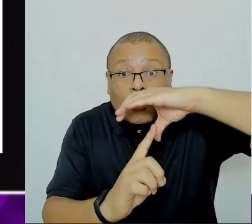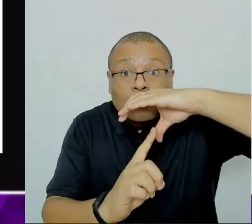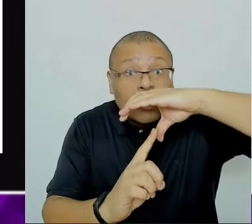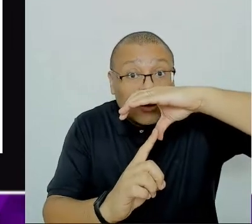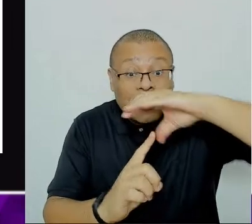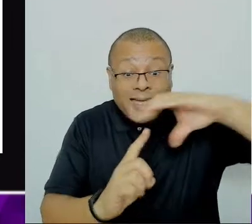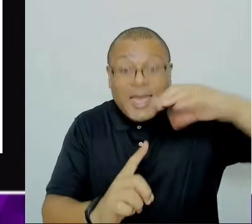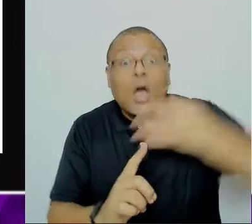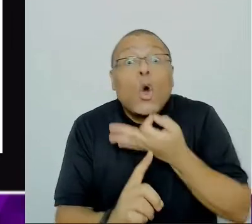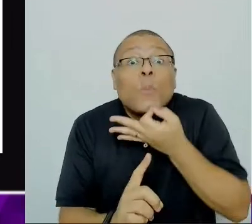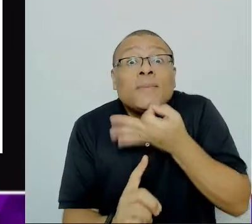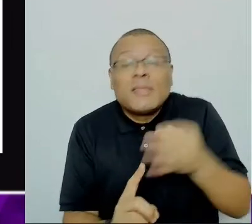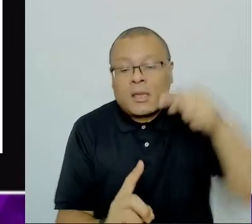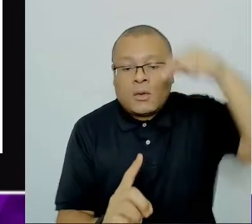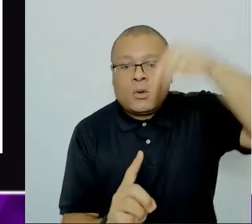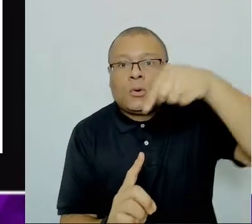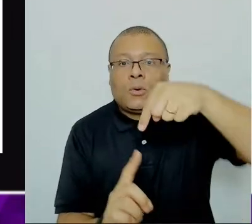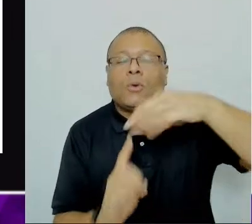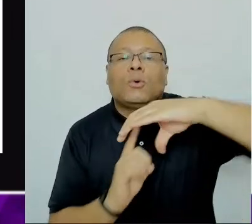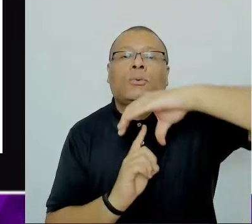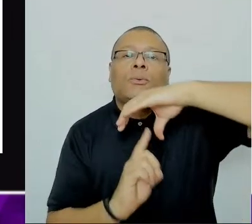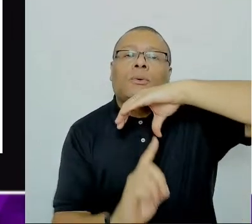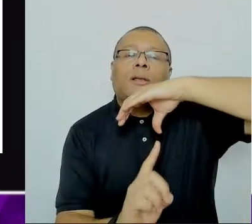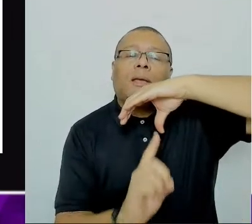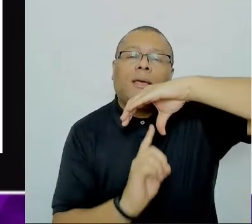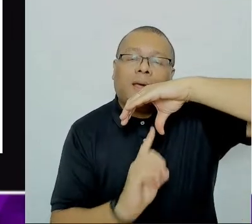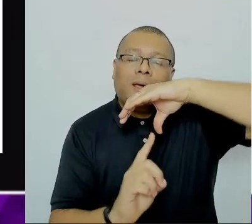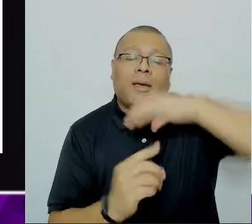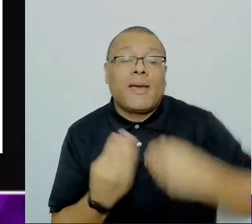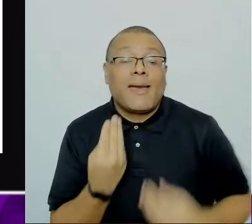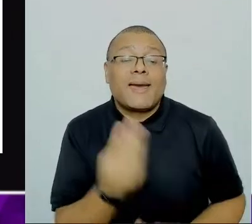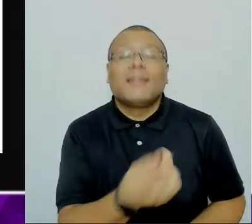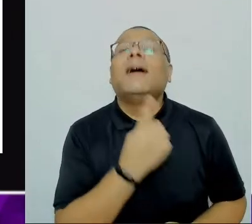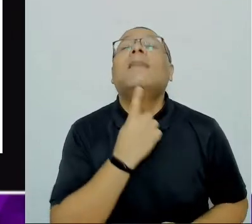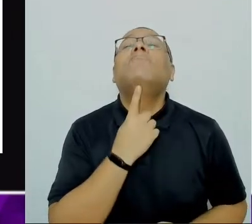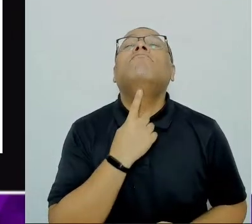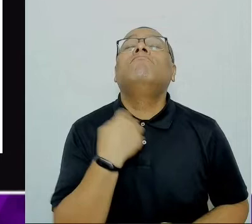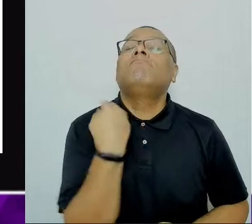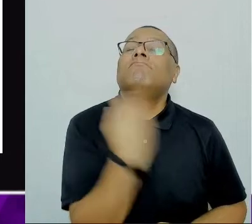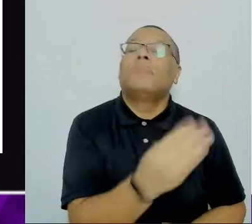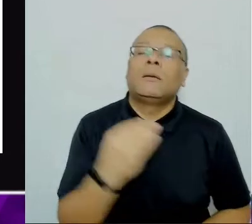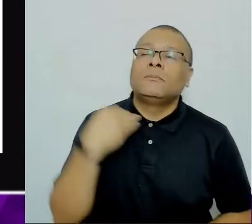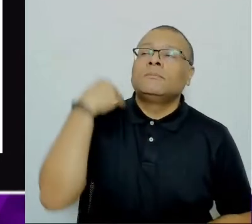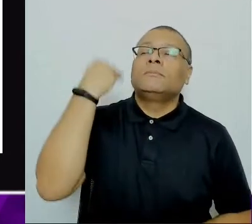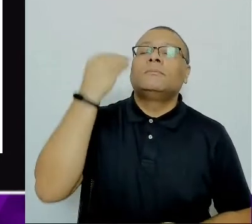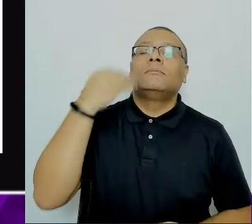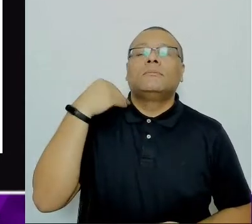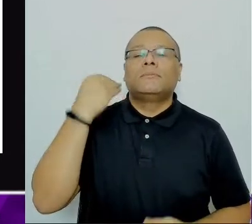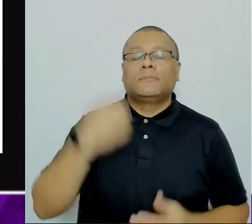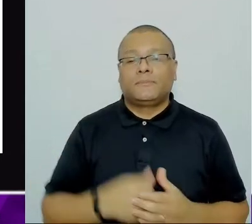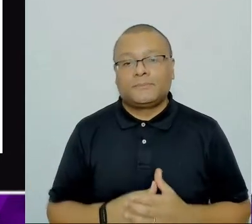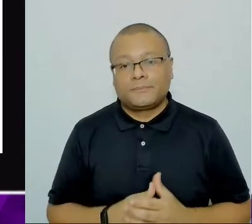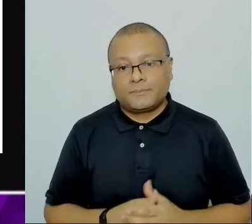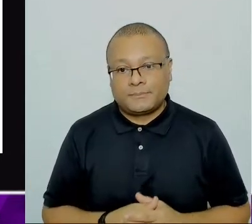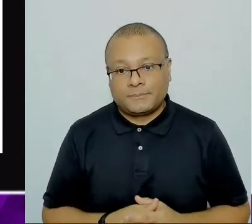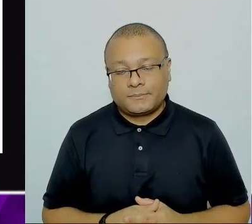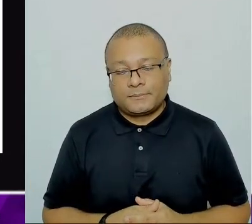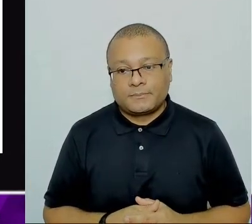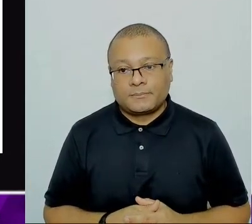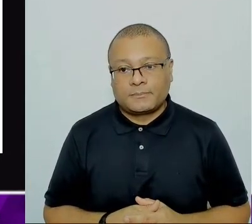cliente. Que a gente tem que realmente ofertar e dar essa experiência para o cliente, então centrado do